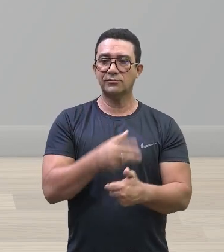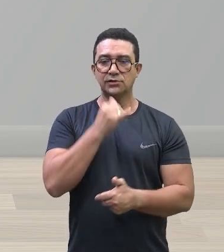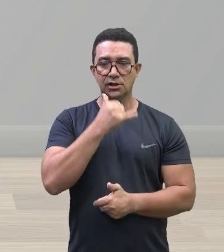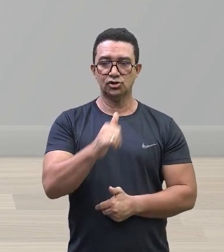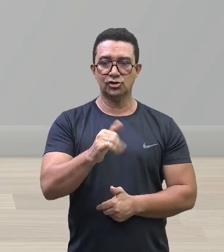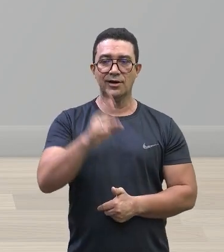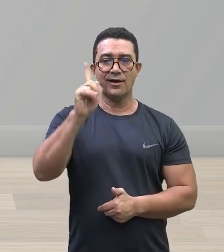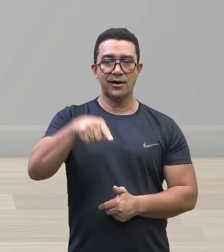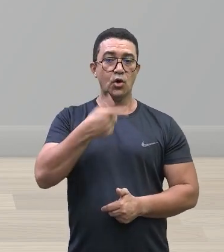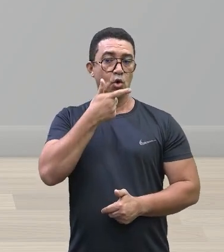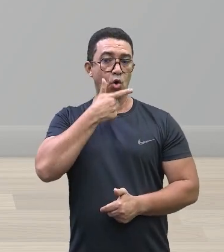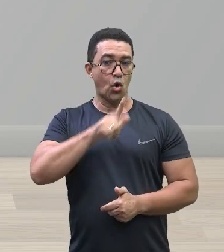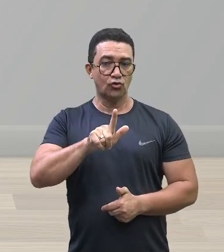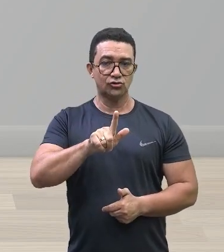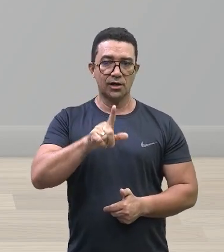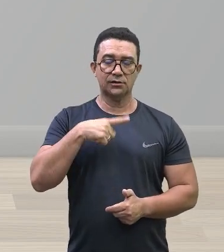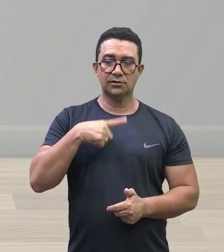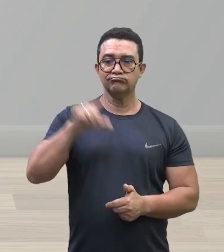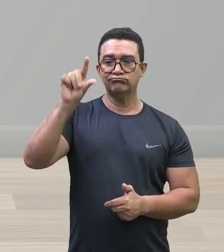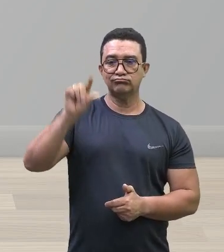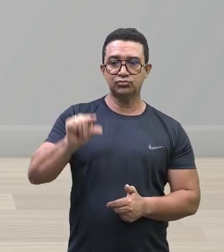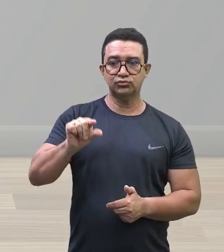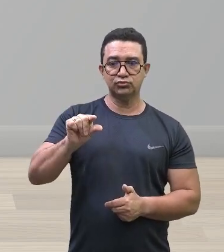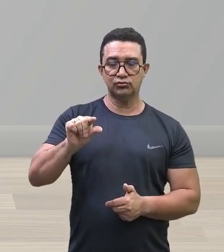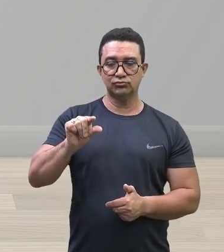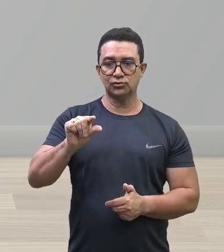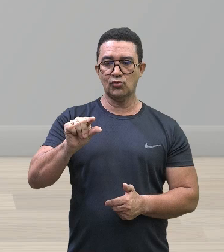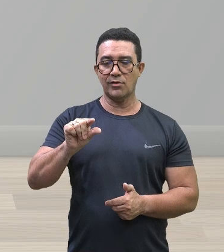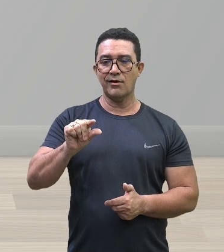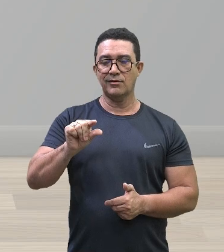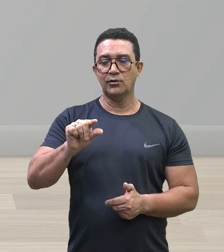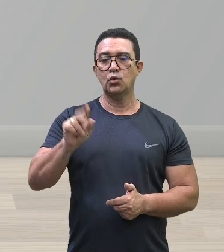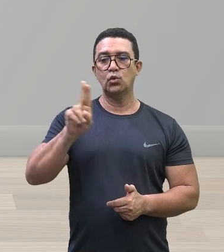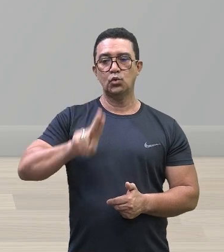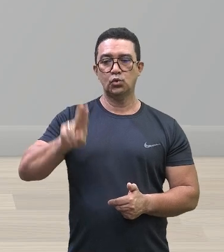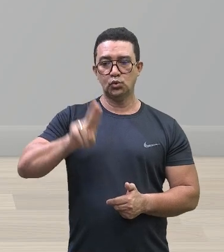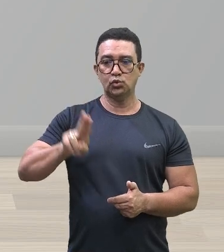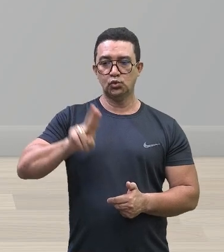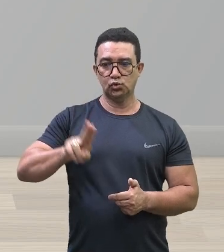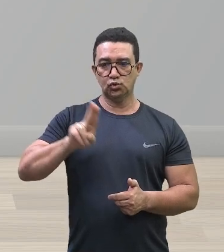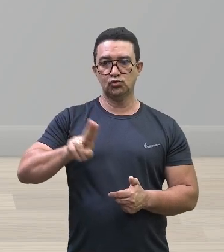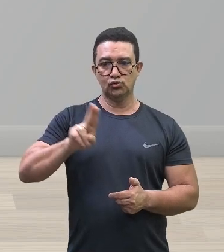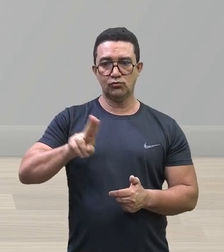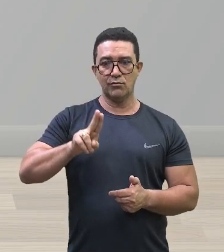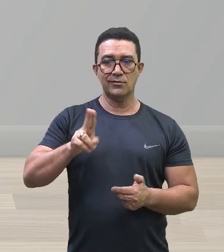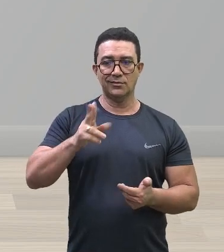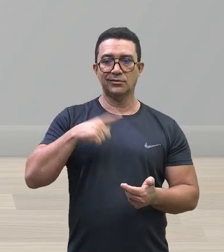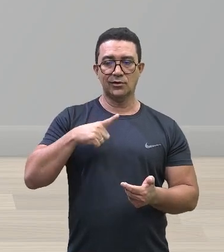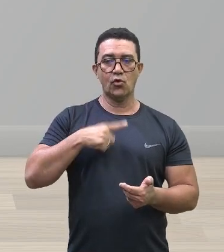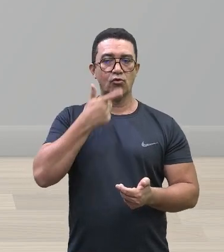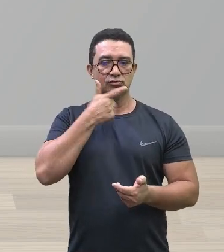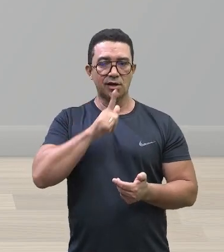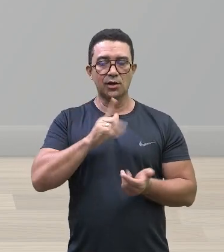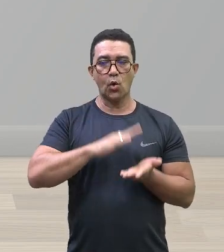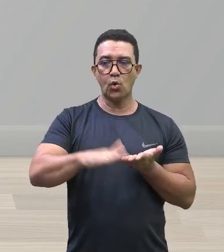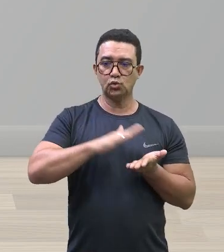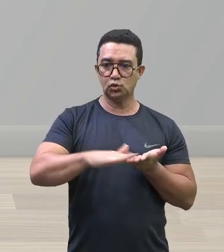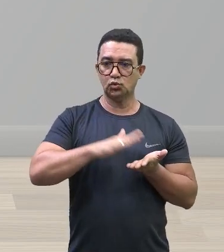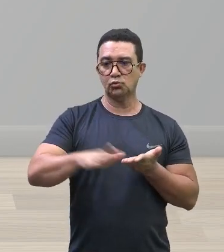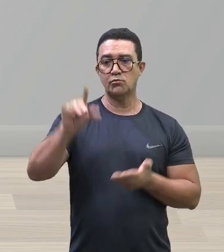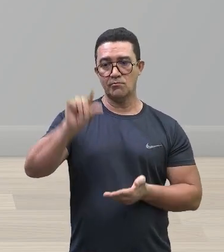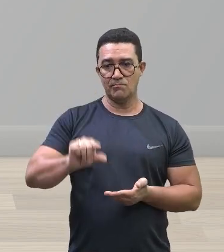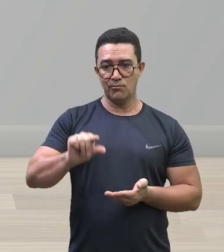que consegue ali com um menor consumo de energia ter uma boa capacidade, utilizar